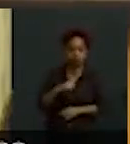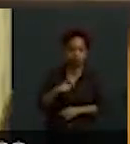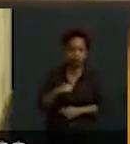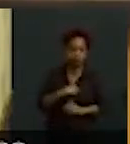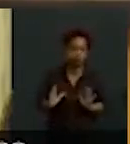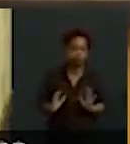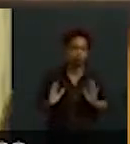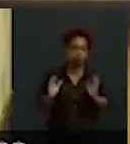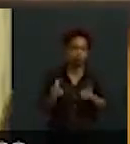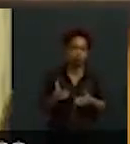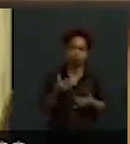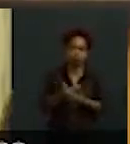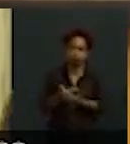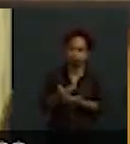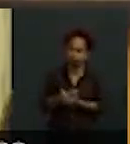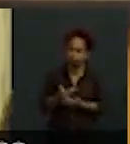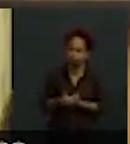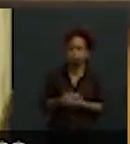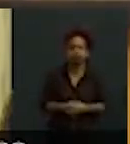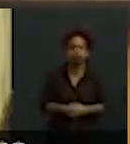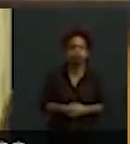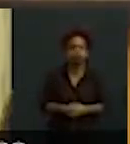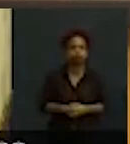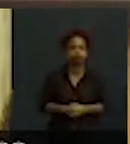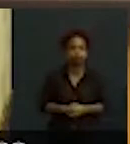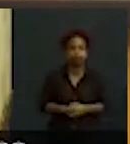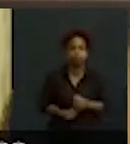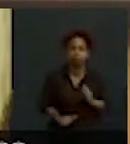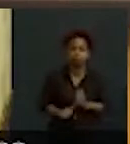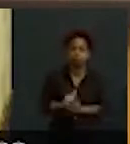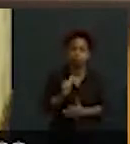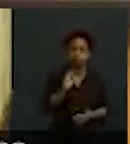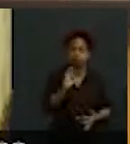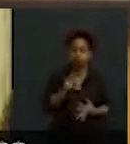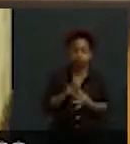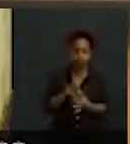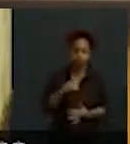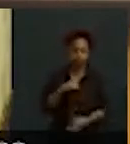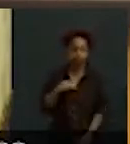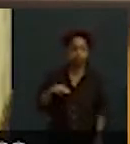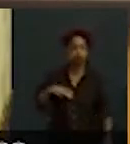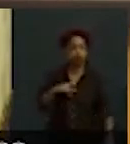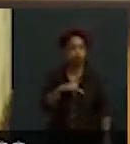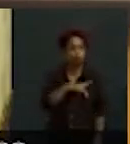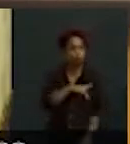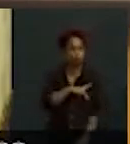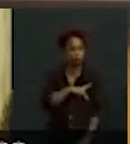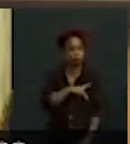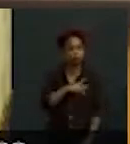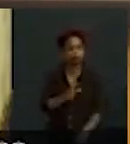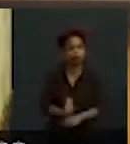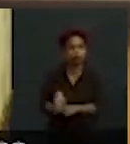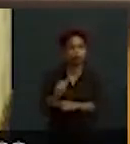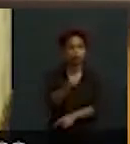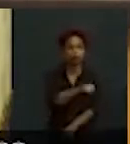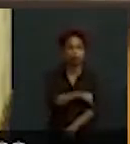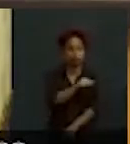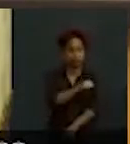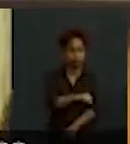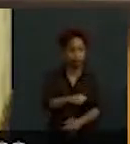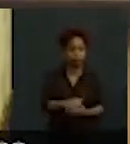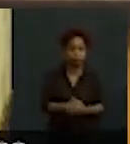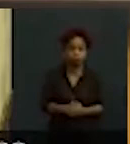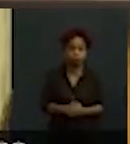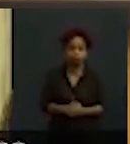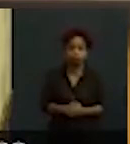compenetrada e estudiosa. O seu primeiro vínculo com o Ministério Público do Estado do Rio de Janeiro